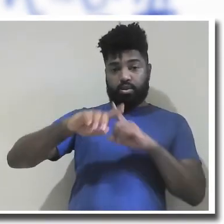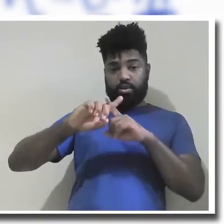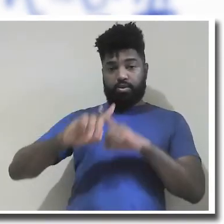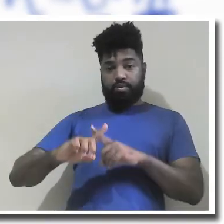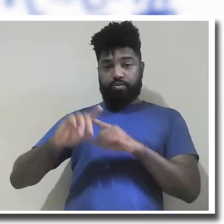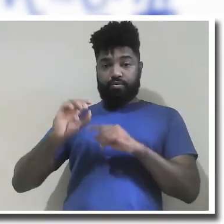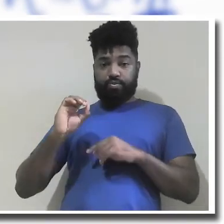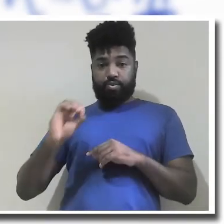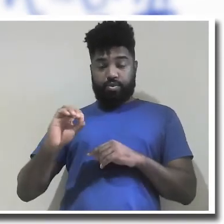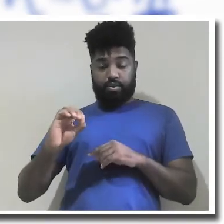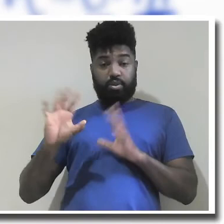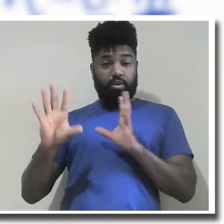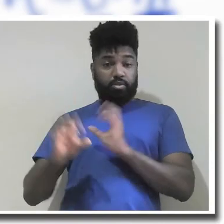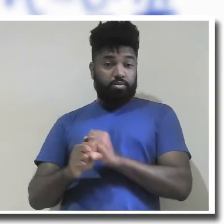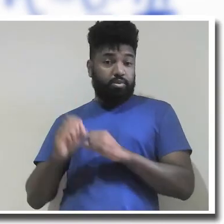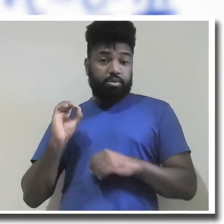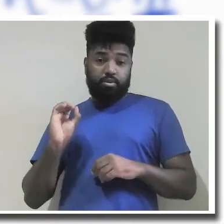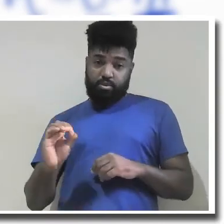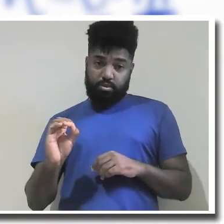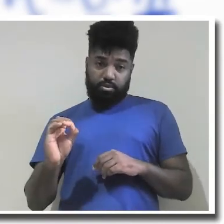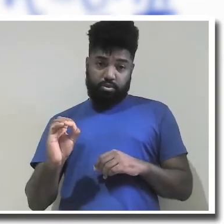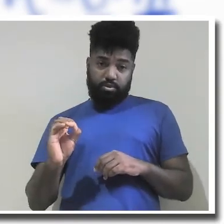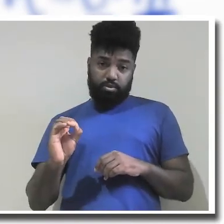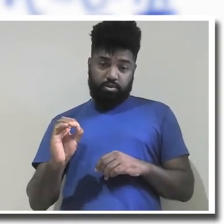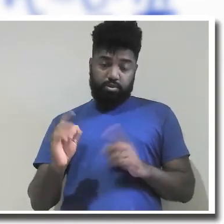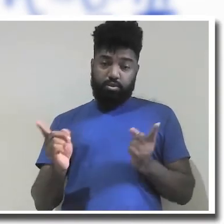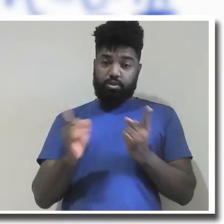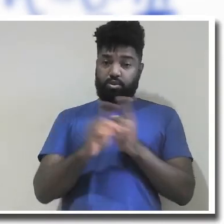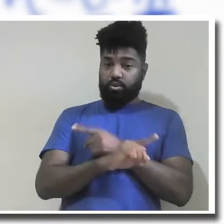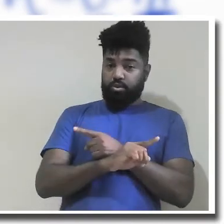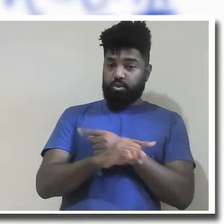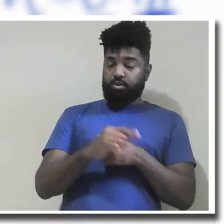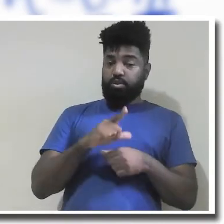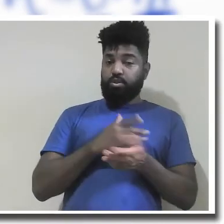multiplicado por 0 vai dar 0. Em